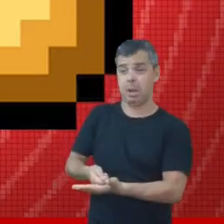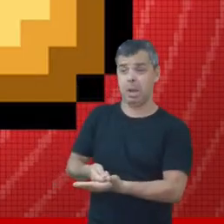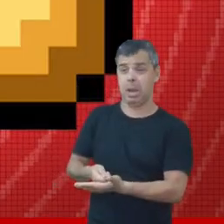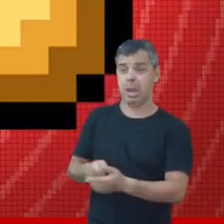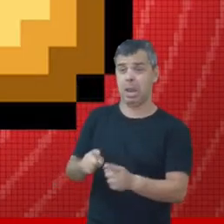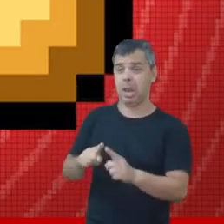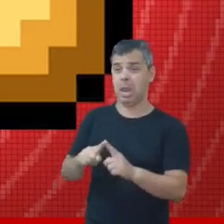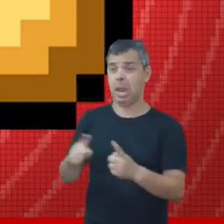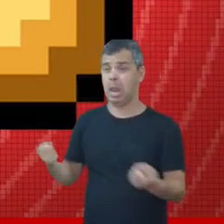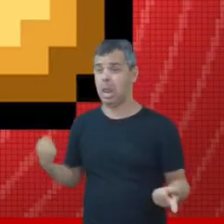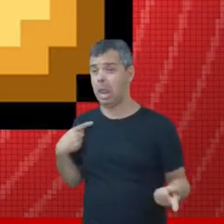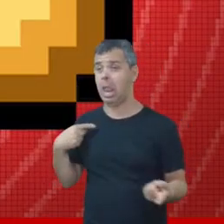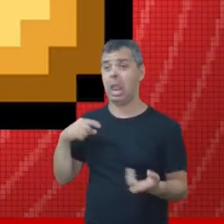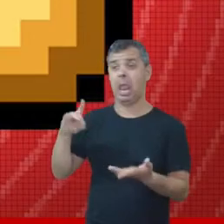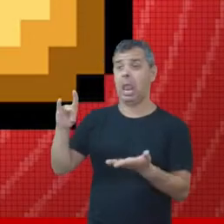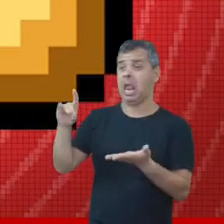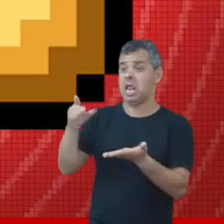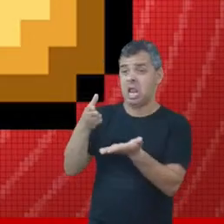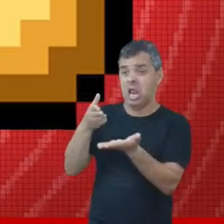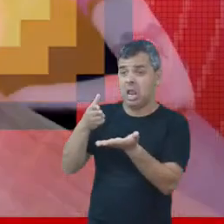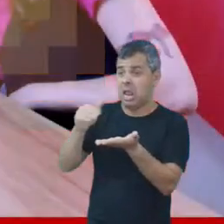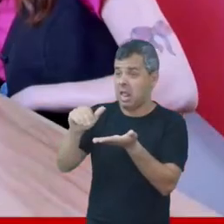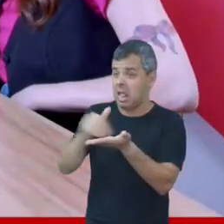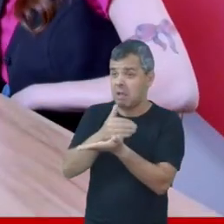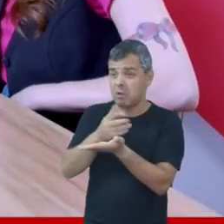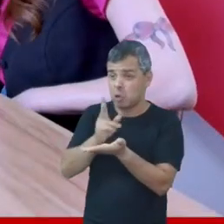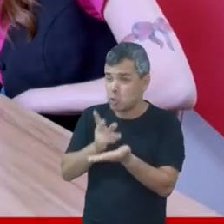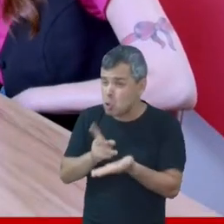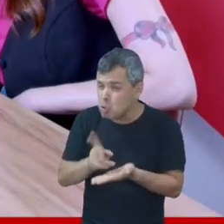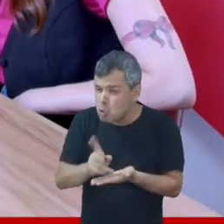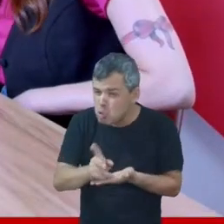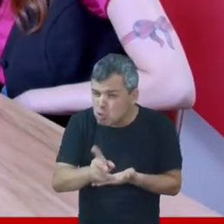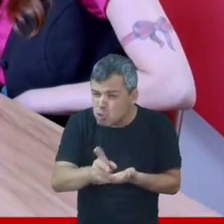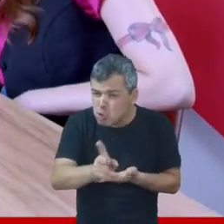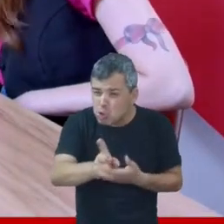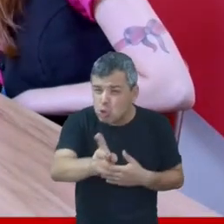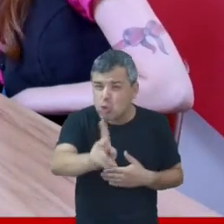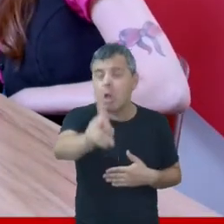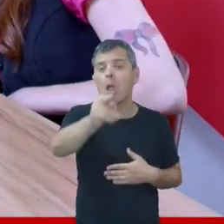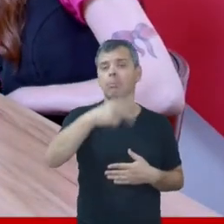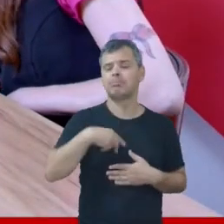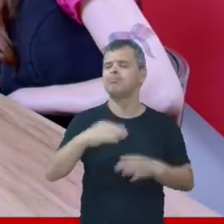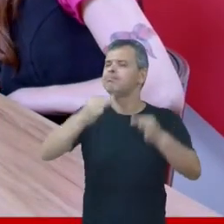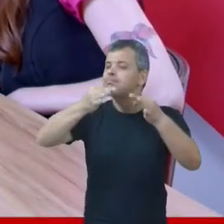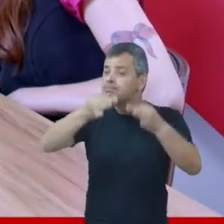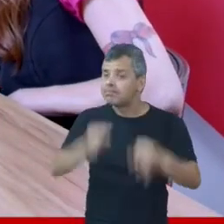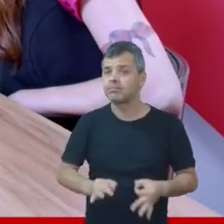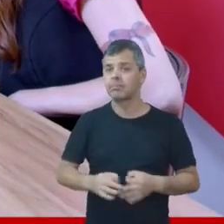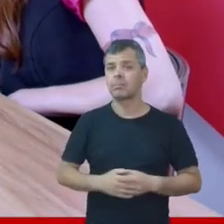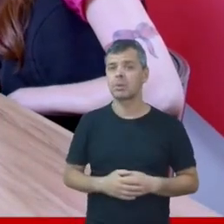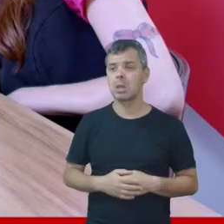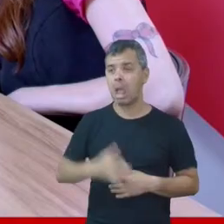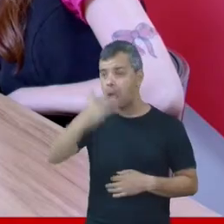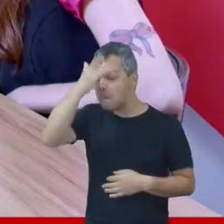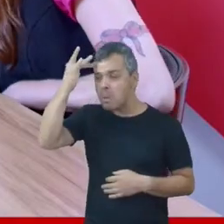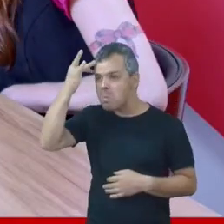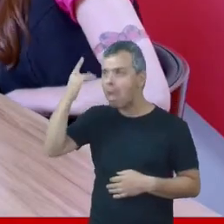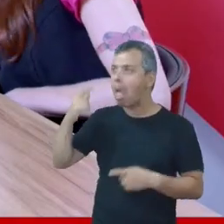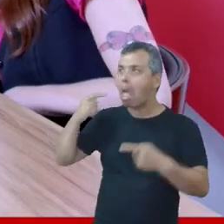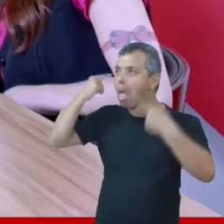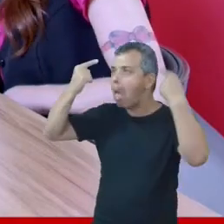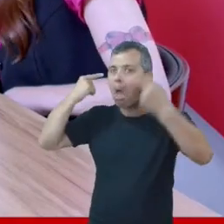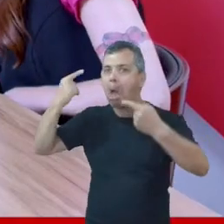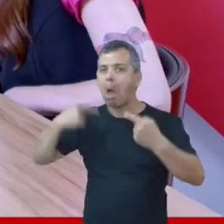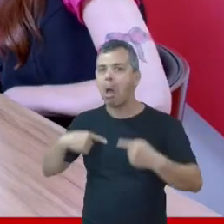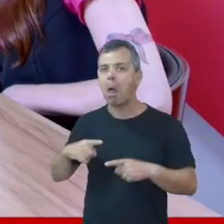é imprescritível, gente. Importante demais Cara, ser isso é muito imprescritível. Exatamente, cara. O cara mete o louco,